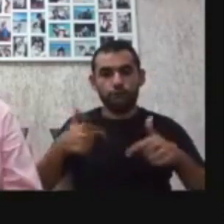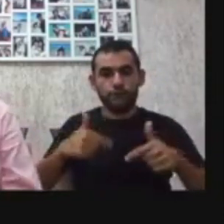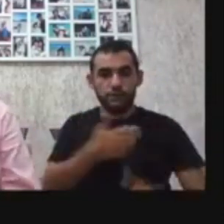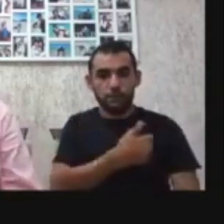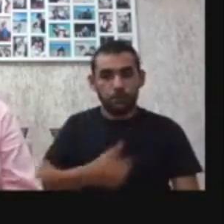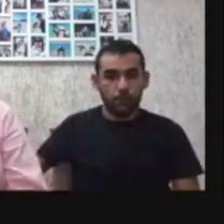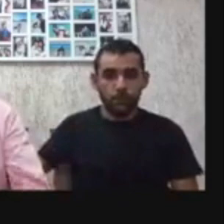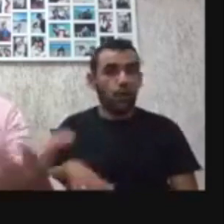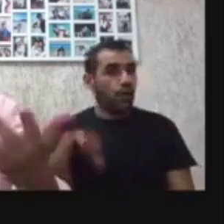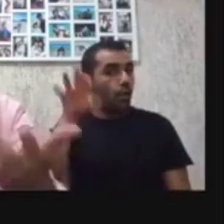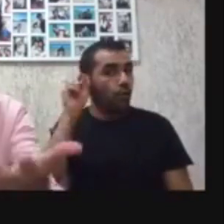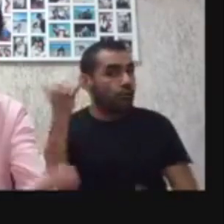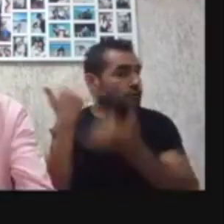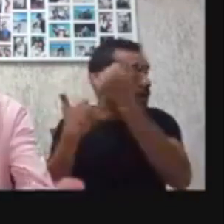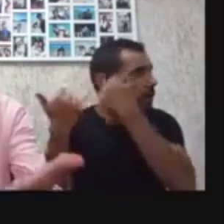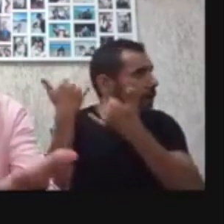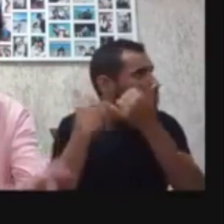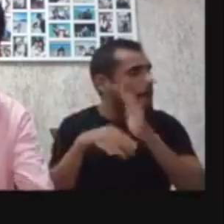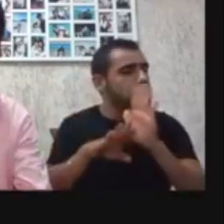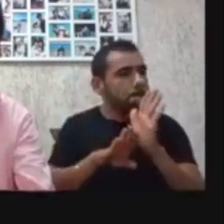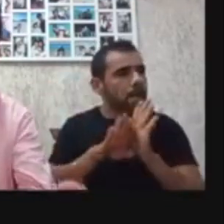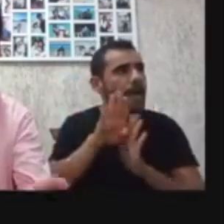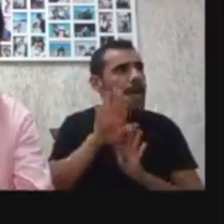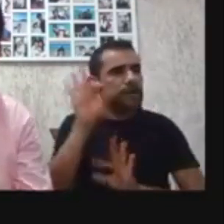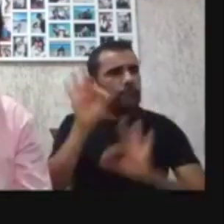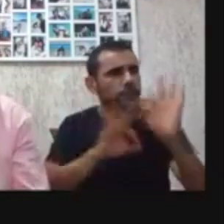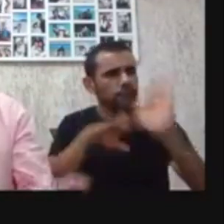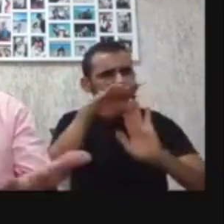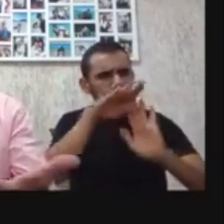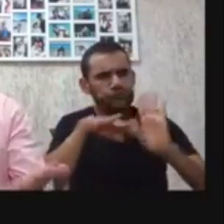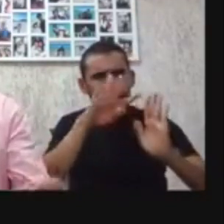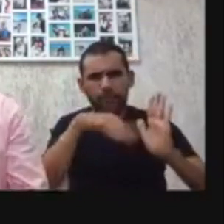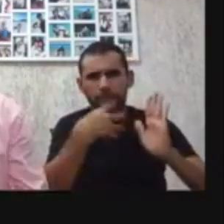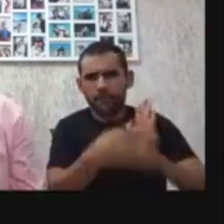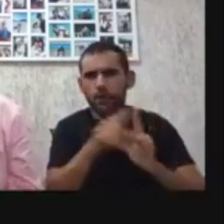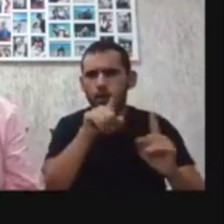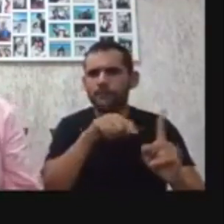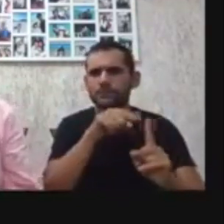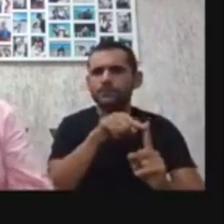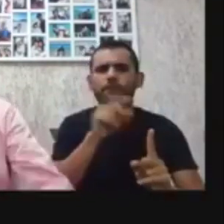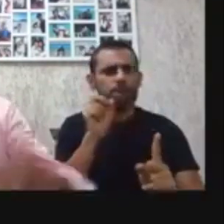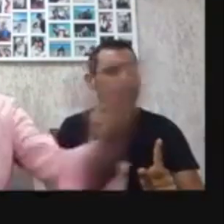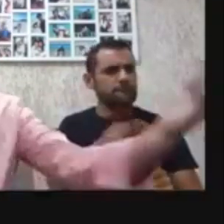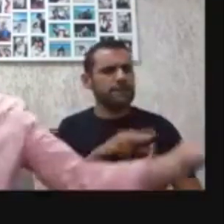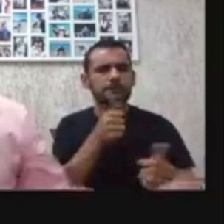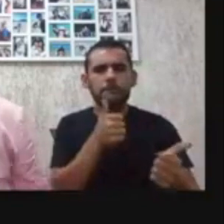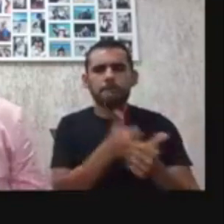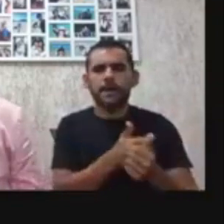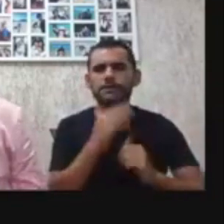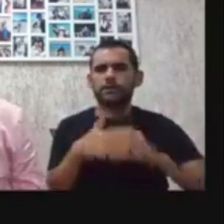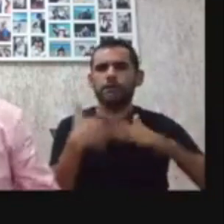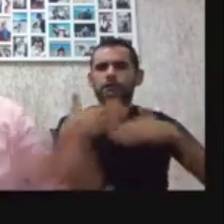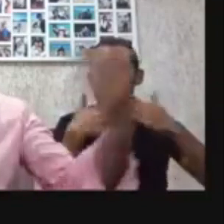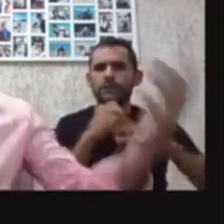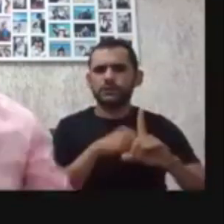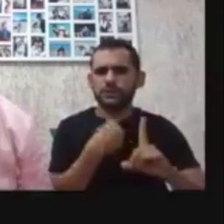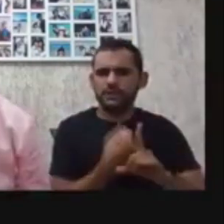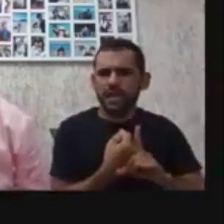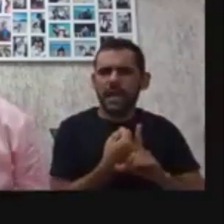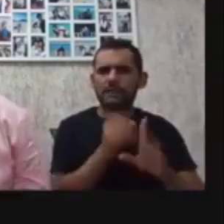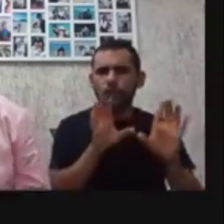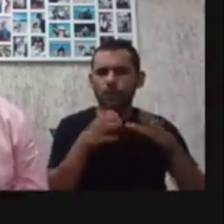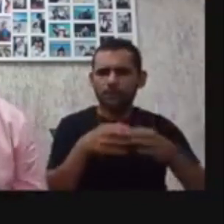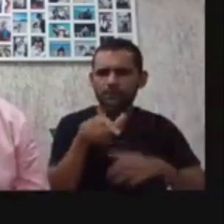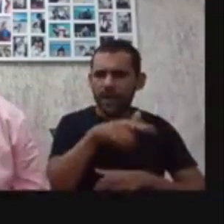esse servidor público, colocar metas, planilhas, objetivos, acompanhar de perto o desenvolvimento daquela sociedade,